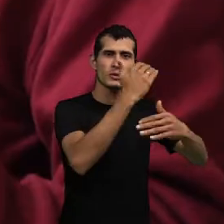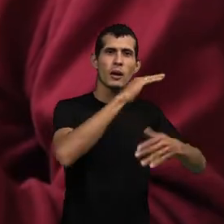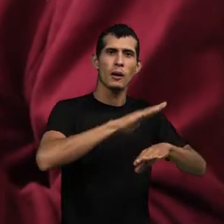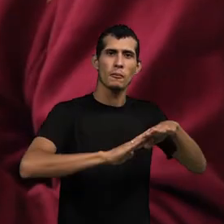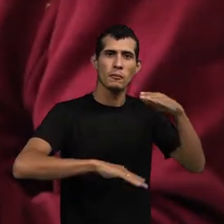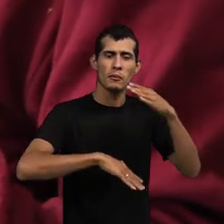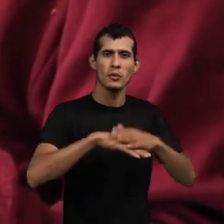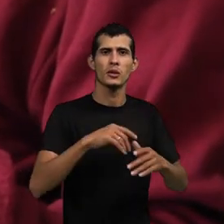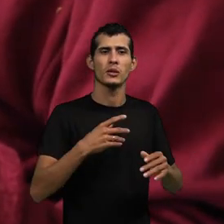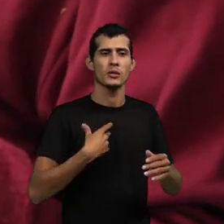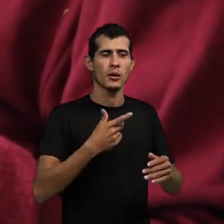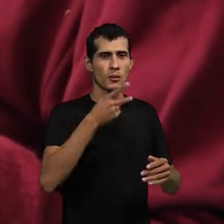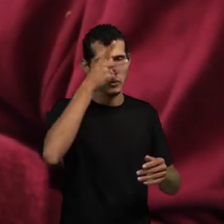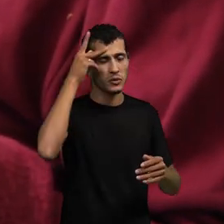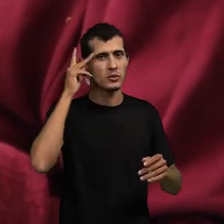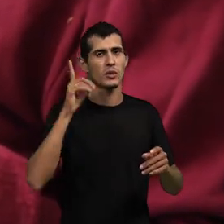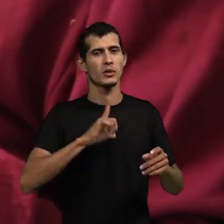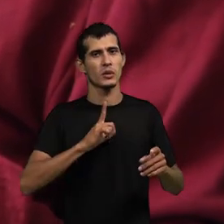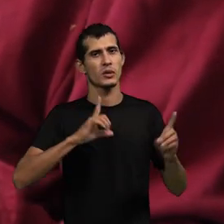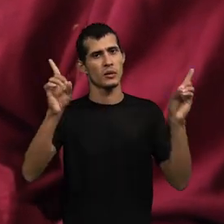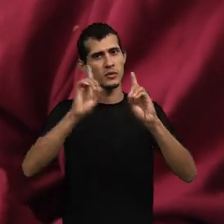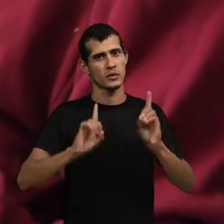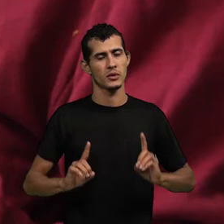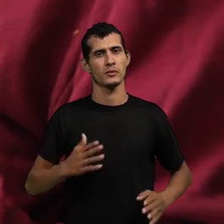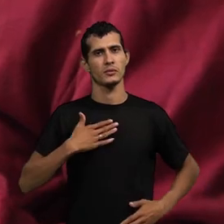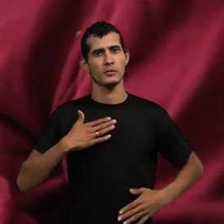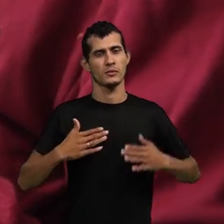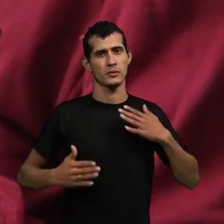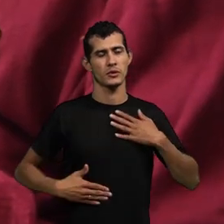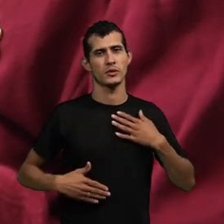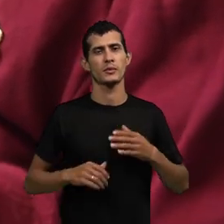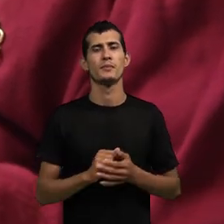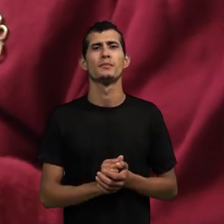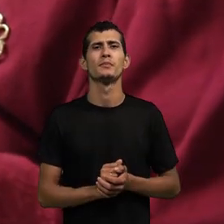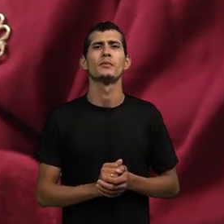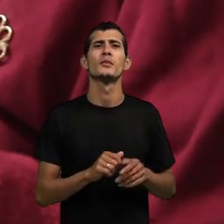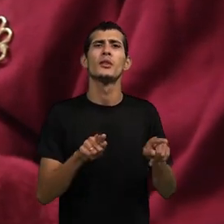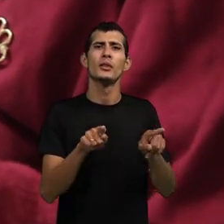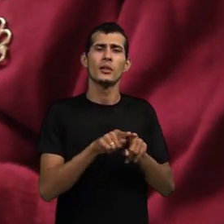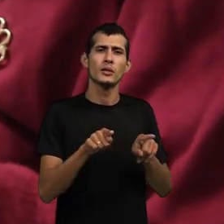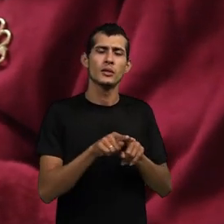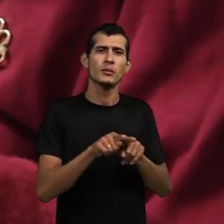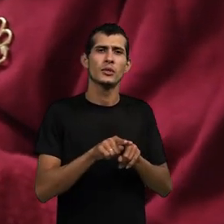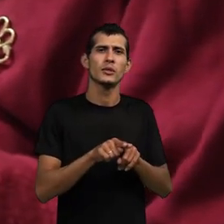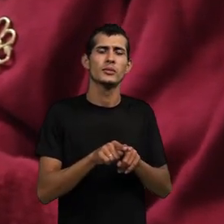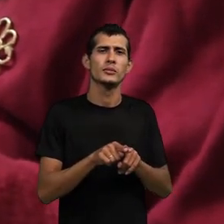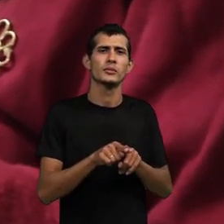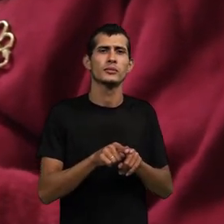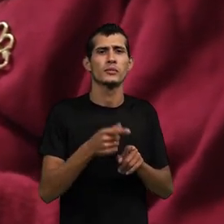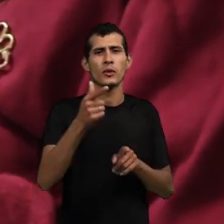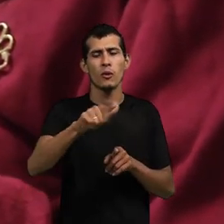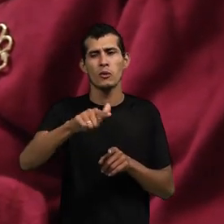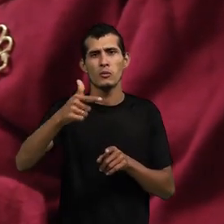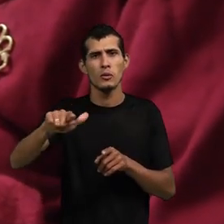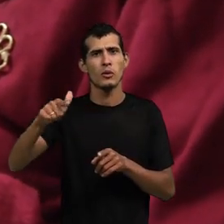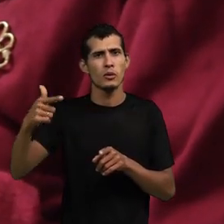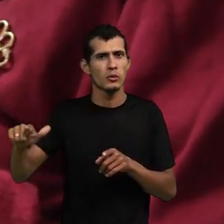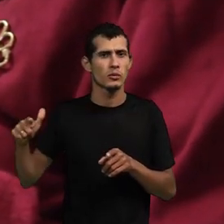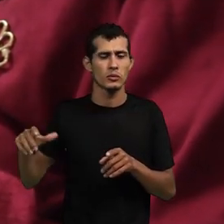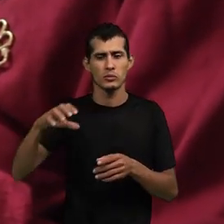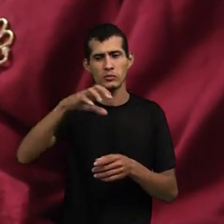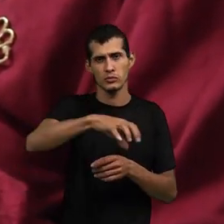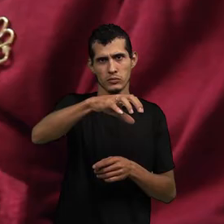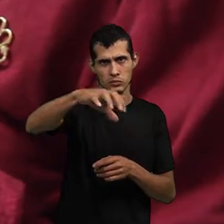desenvolver habilidades nas pessoas que possuem deficiência física. E em questão a